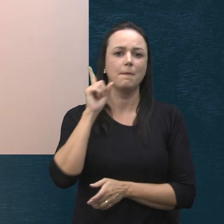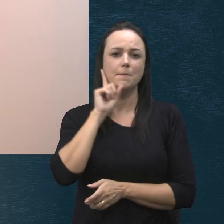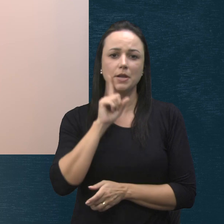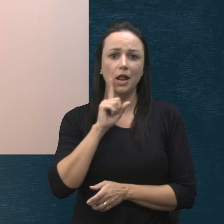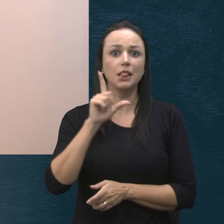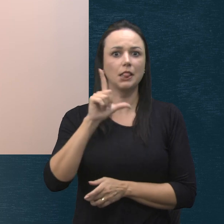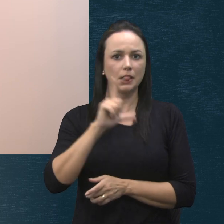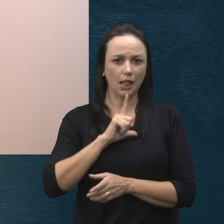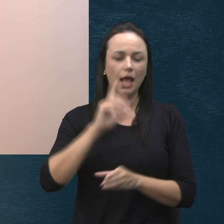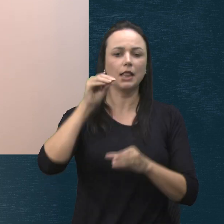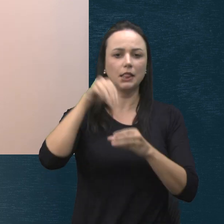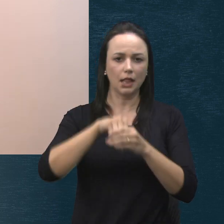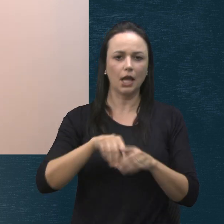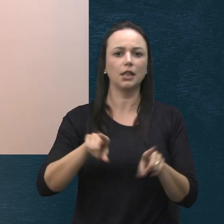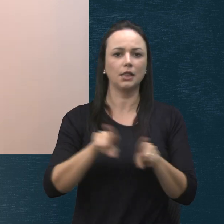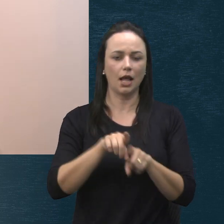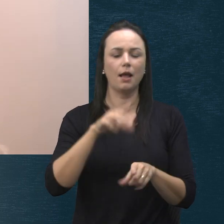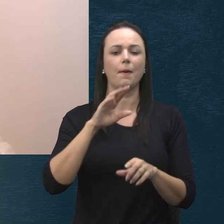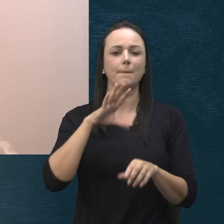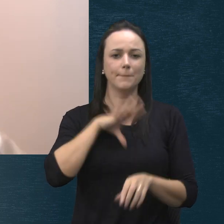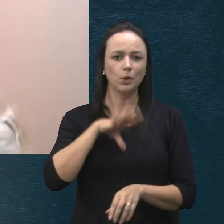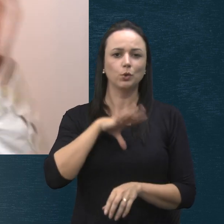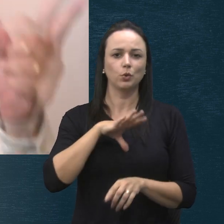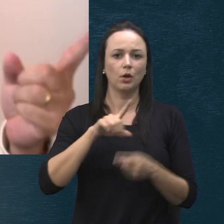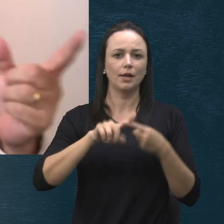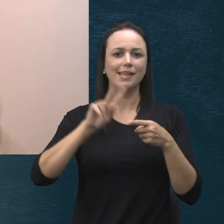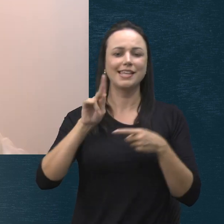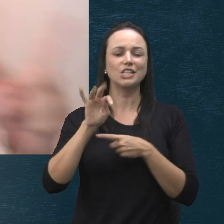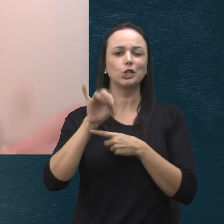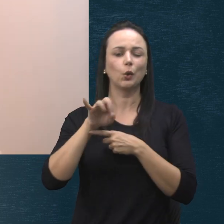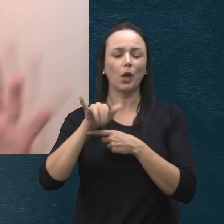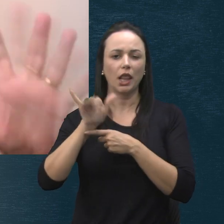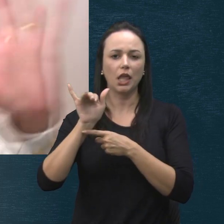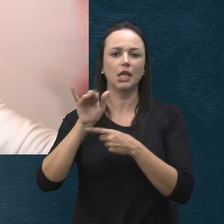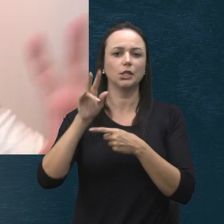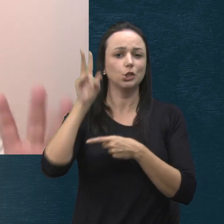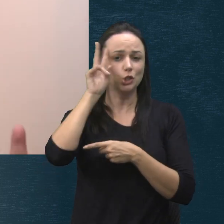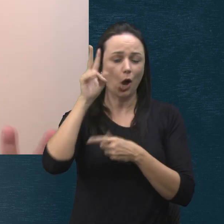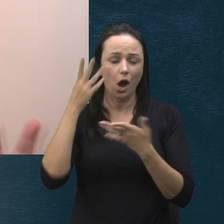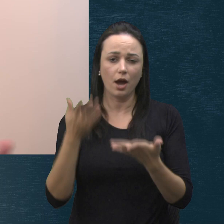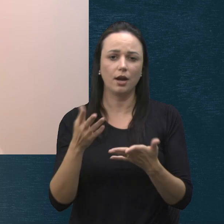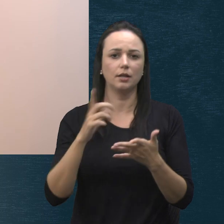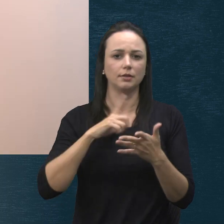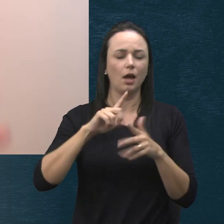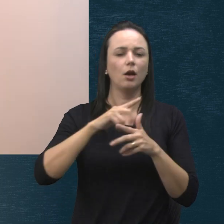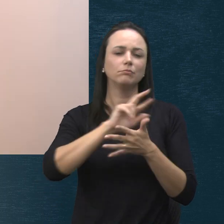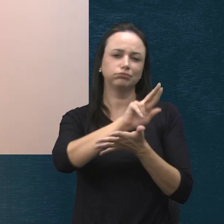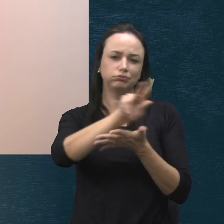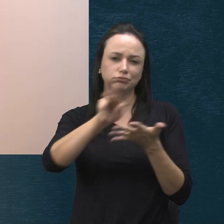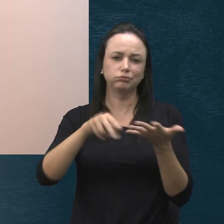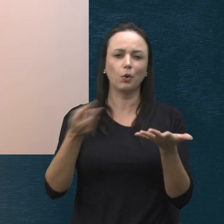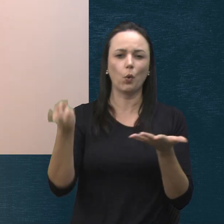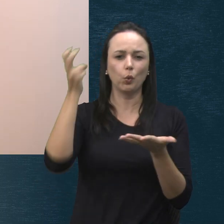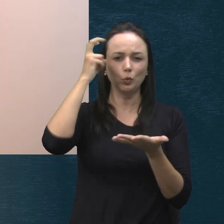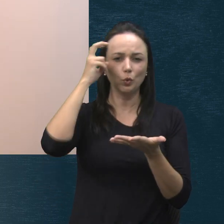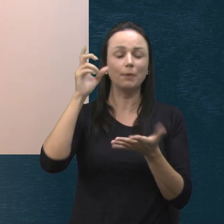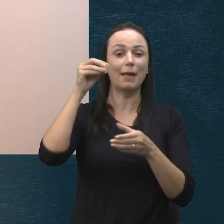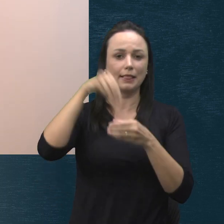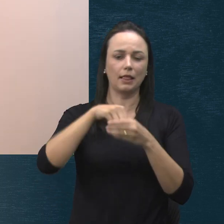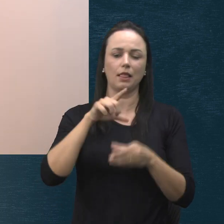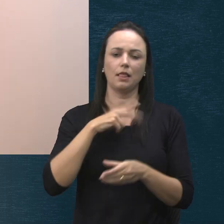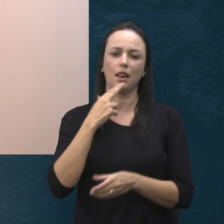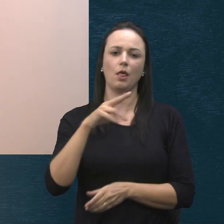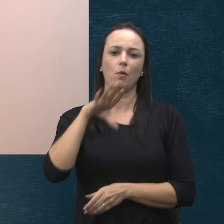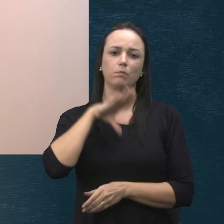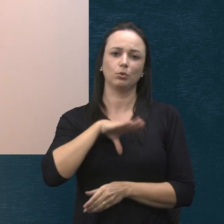ver. Tem aula também de língua portuguesa. Em geral tem history, história. Tem outras questões que são multiculturais, mas tem a questão da língua